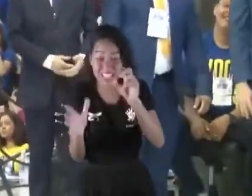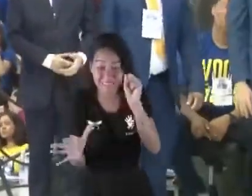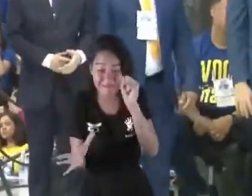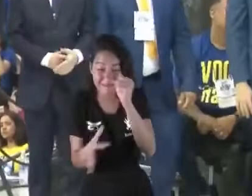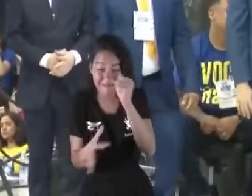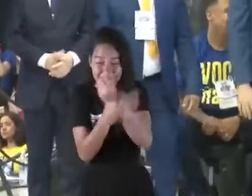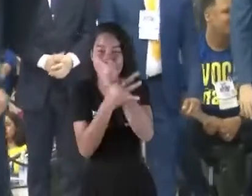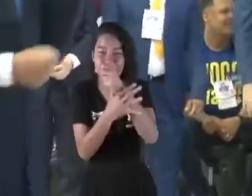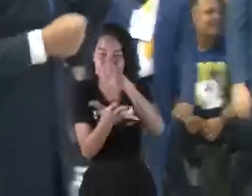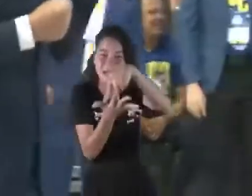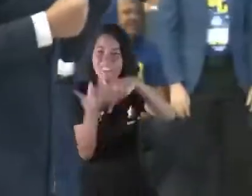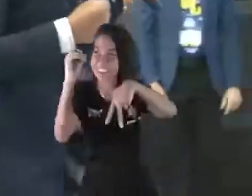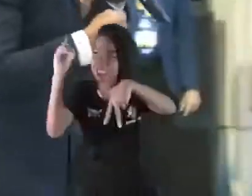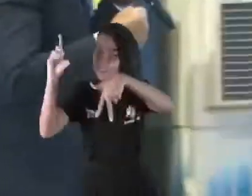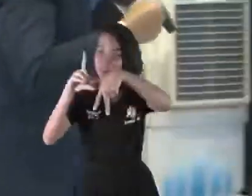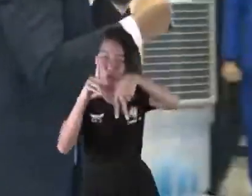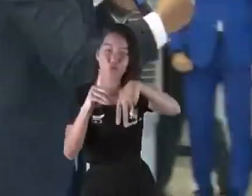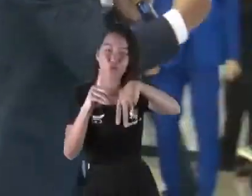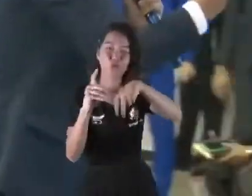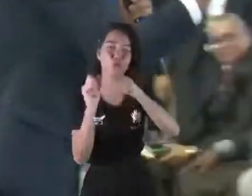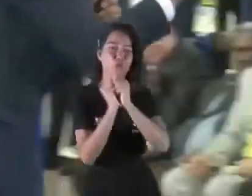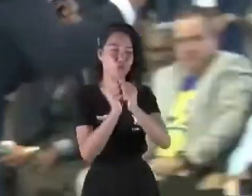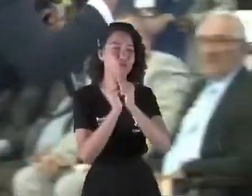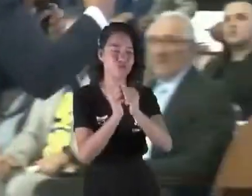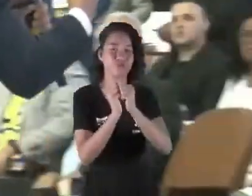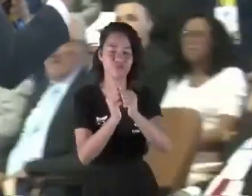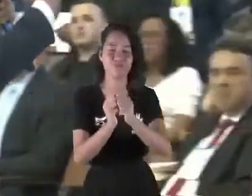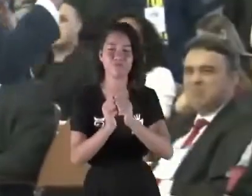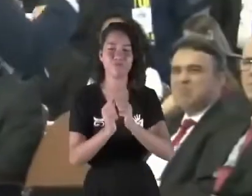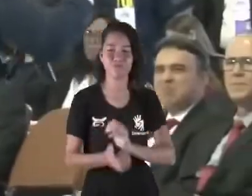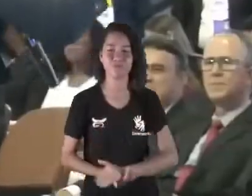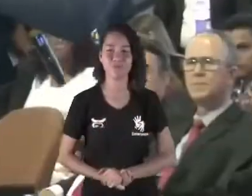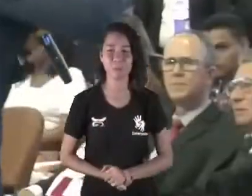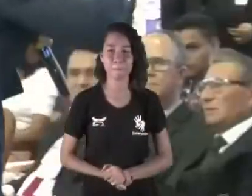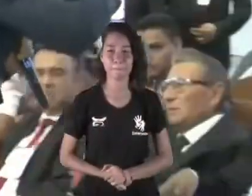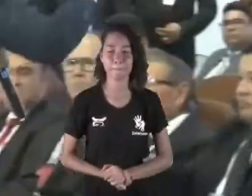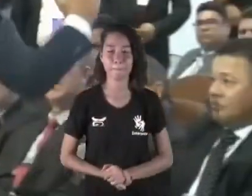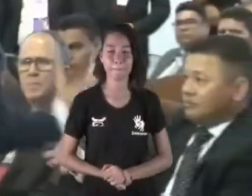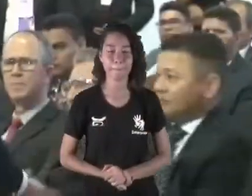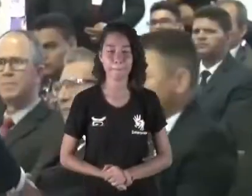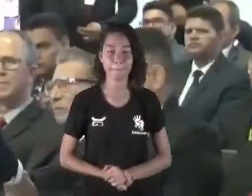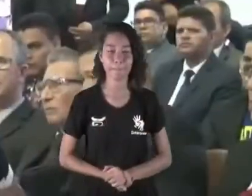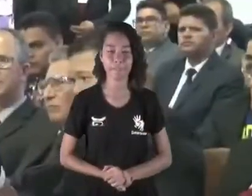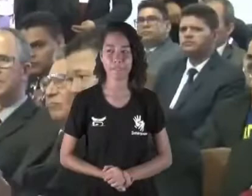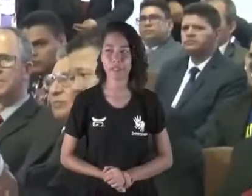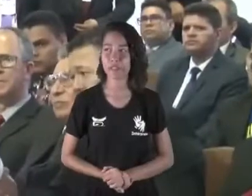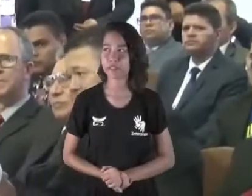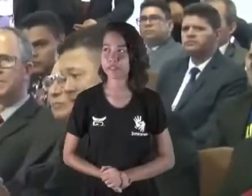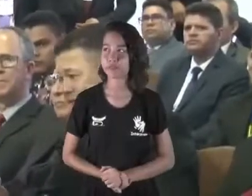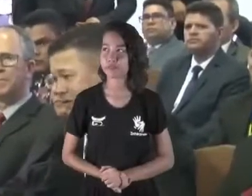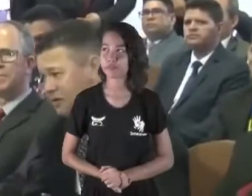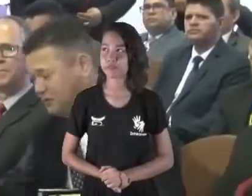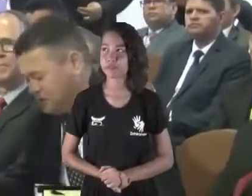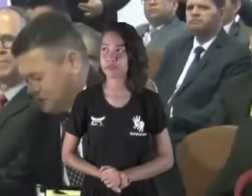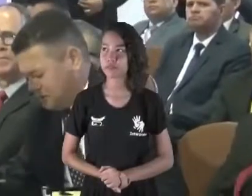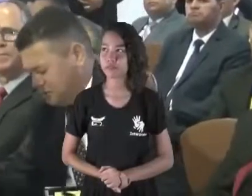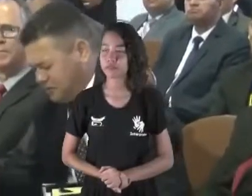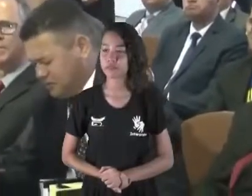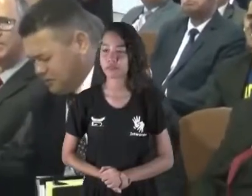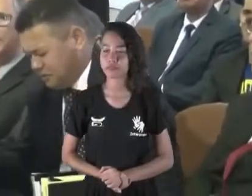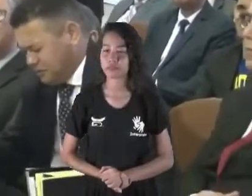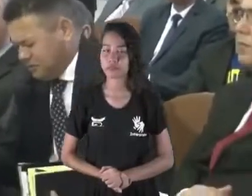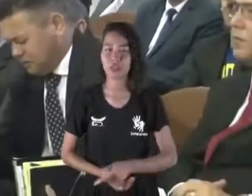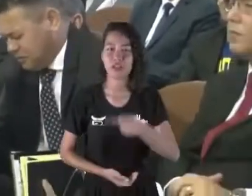levantou. Pega na mão de alguém, passa o chão para ele e grita: se